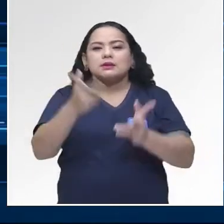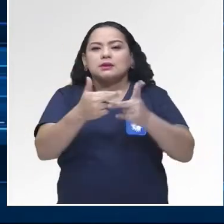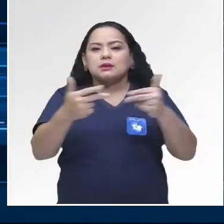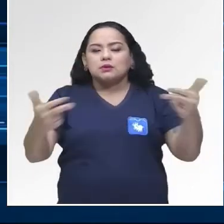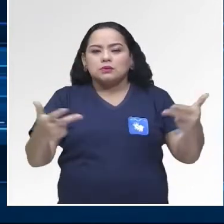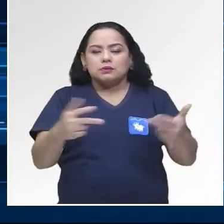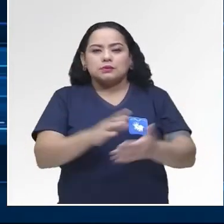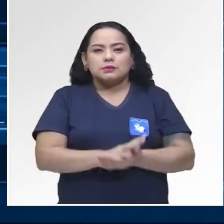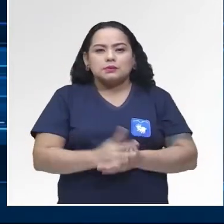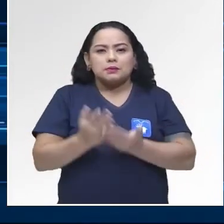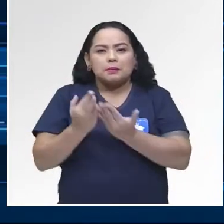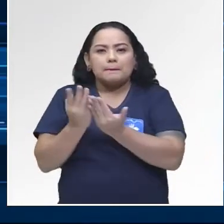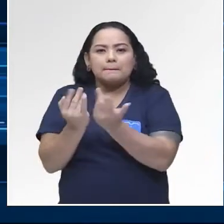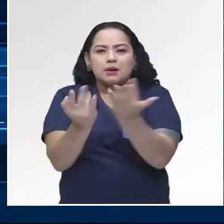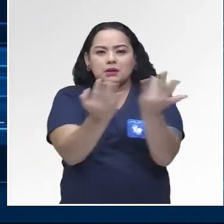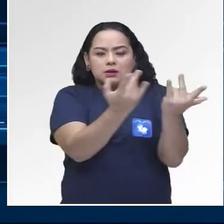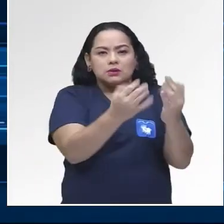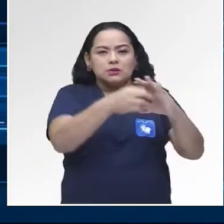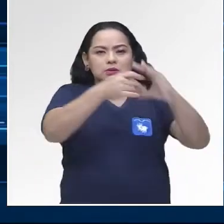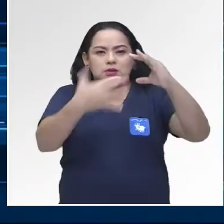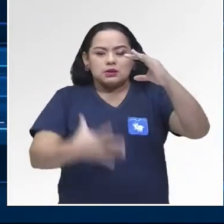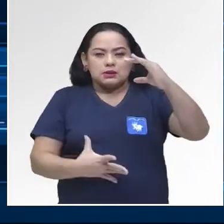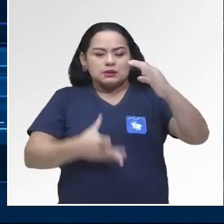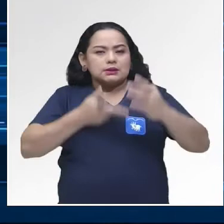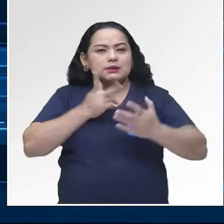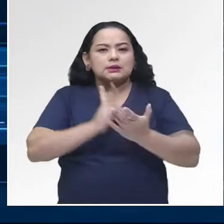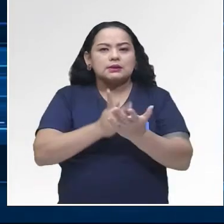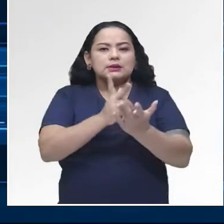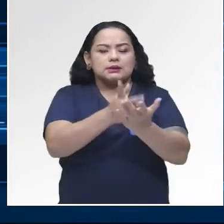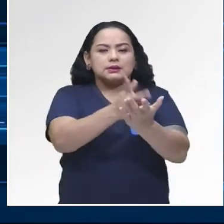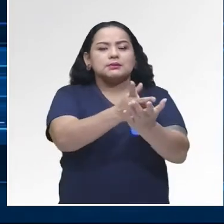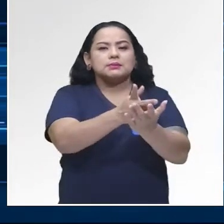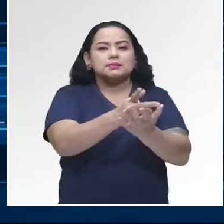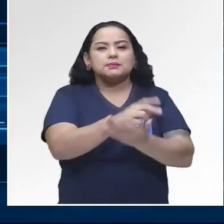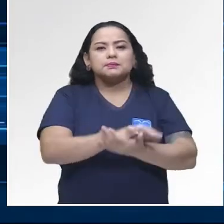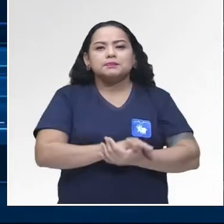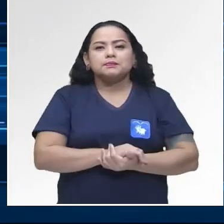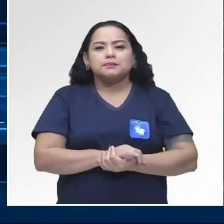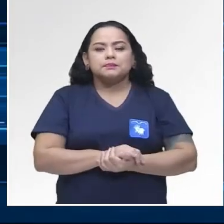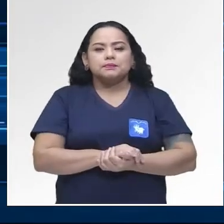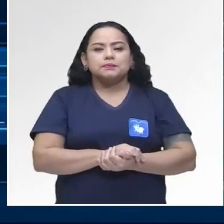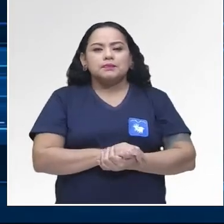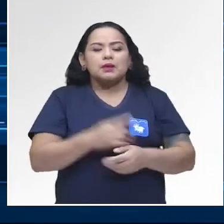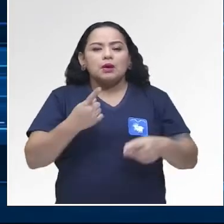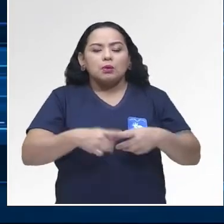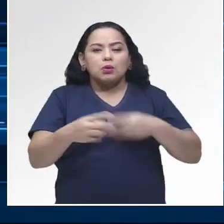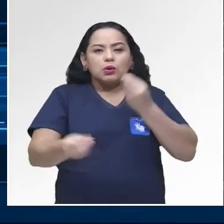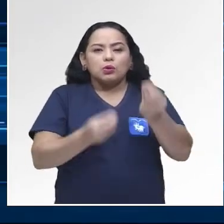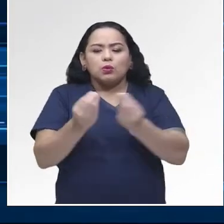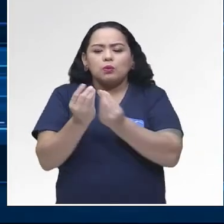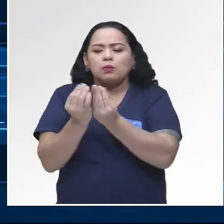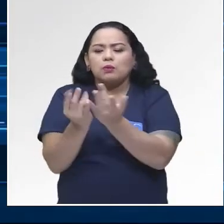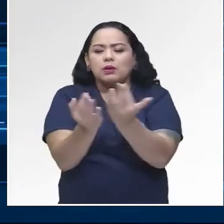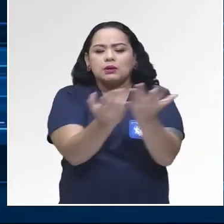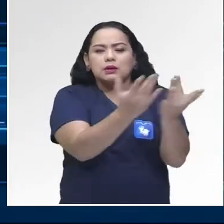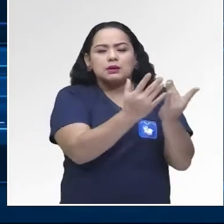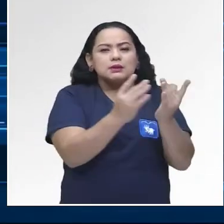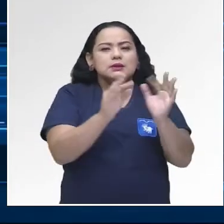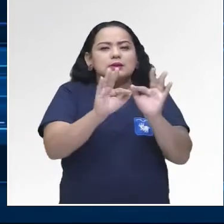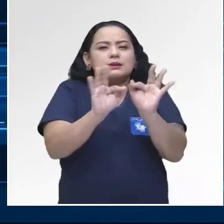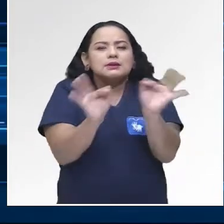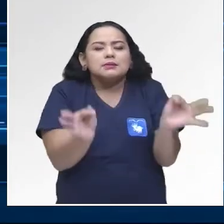O senso comum se caracteriza muitas vezes por ser extremamente